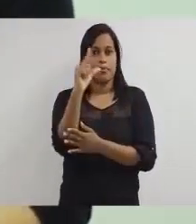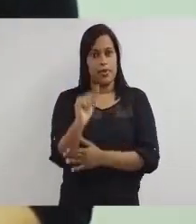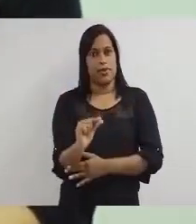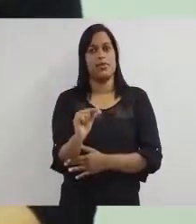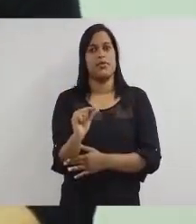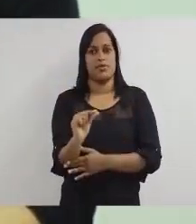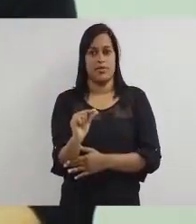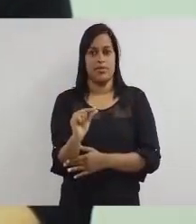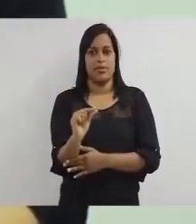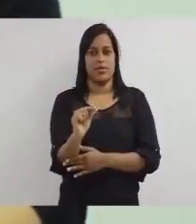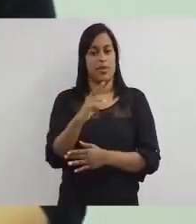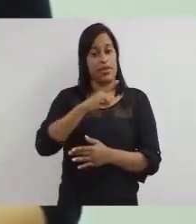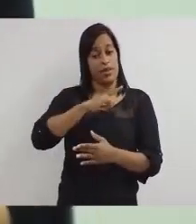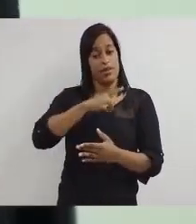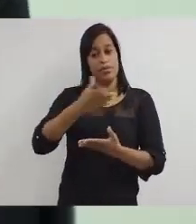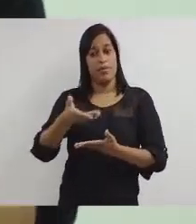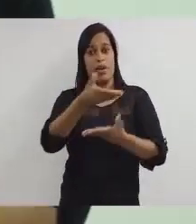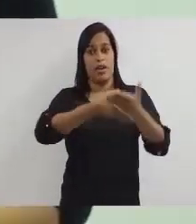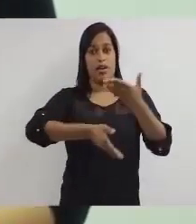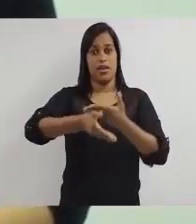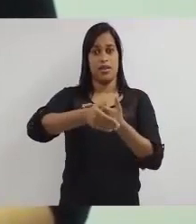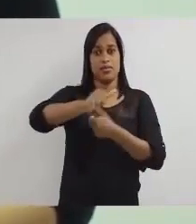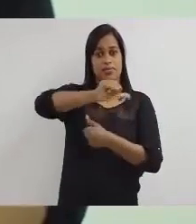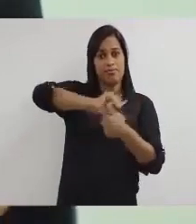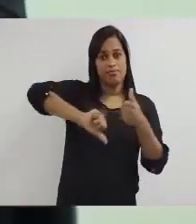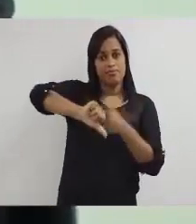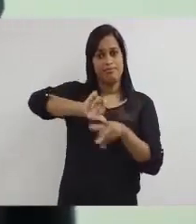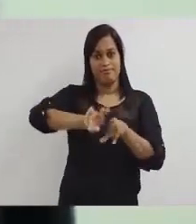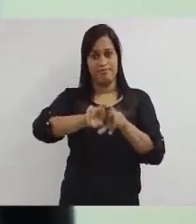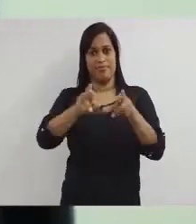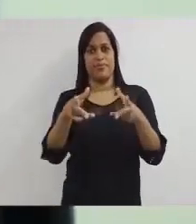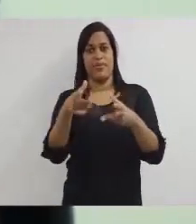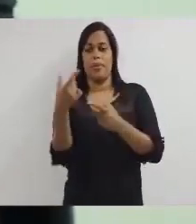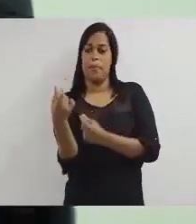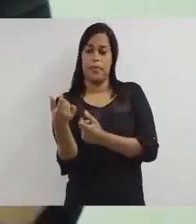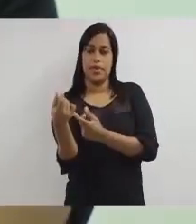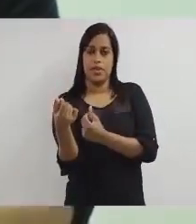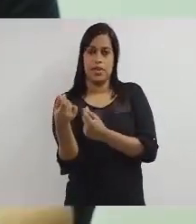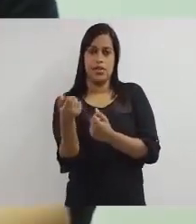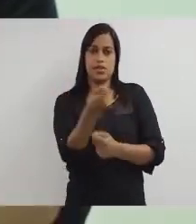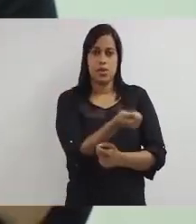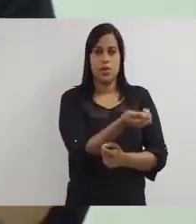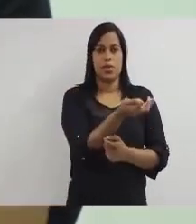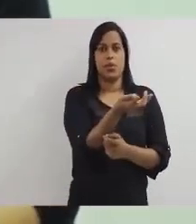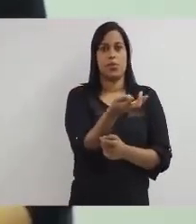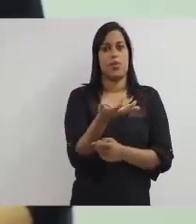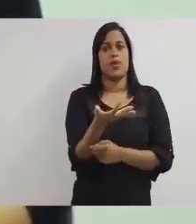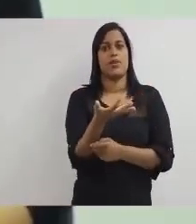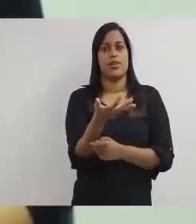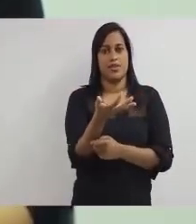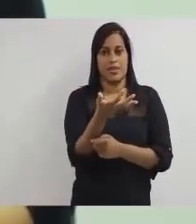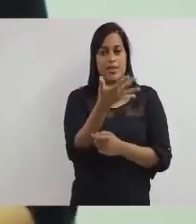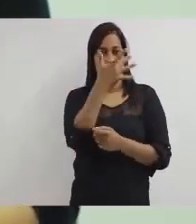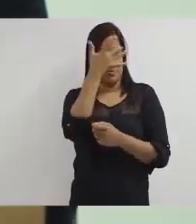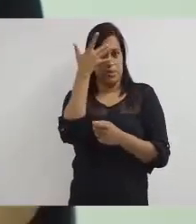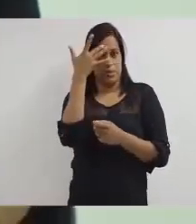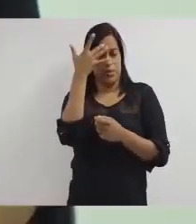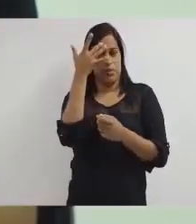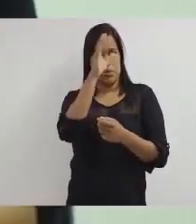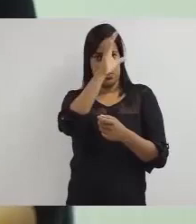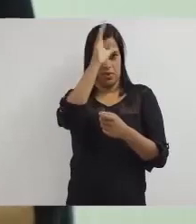refrigerante. Então, existe uma relação inversa entre preço e quantidade para o